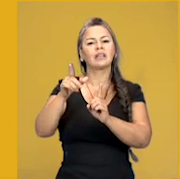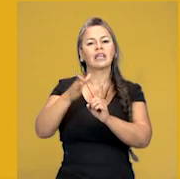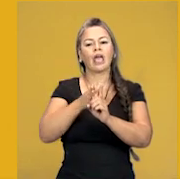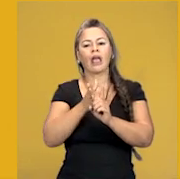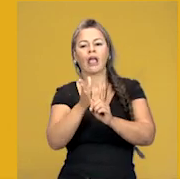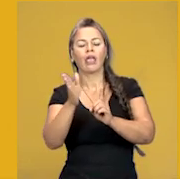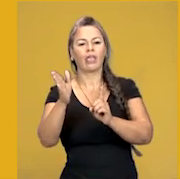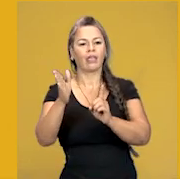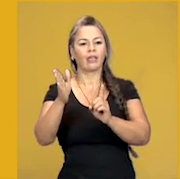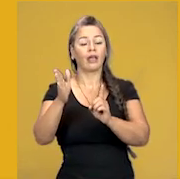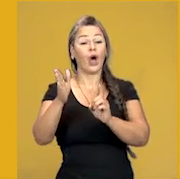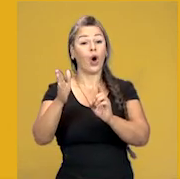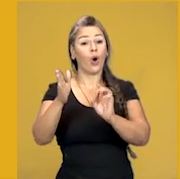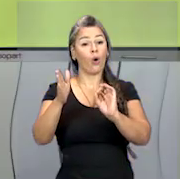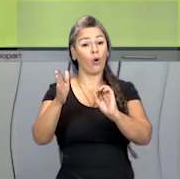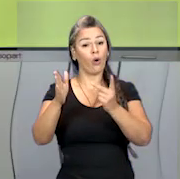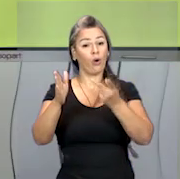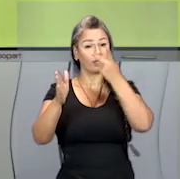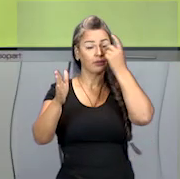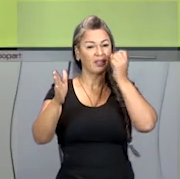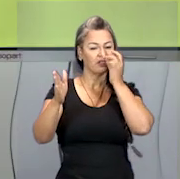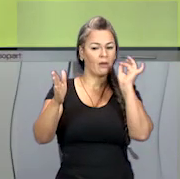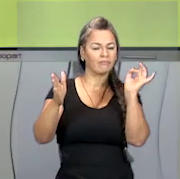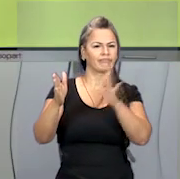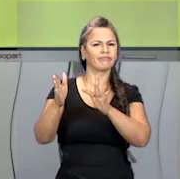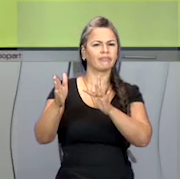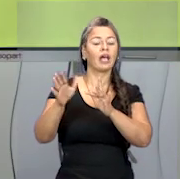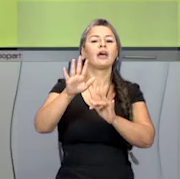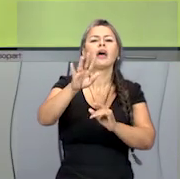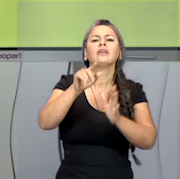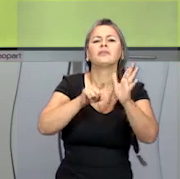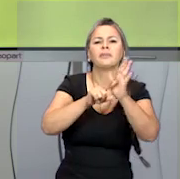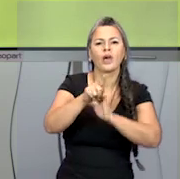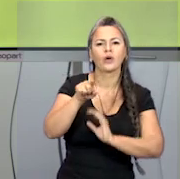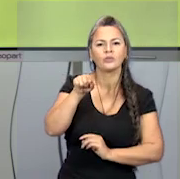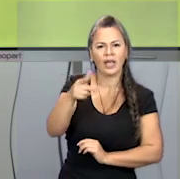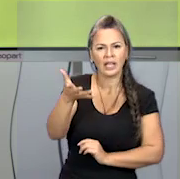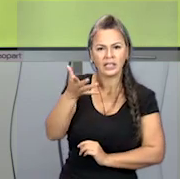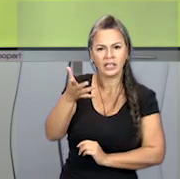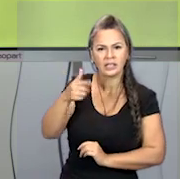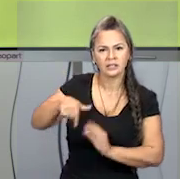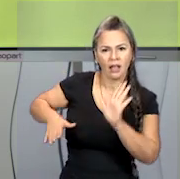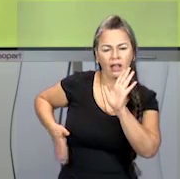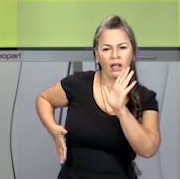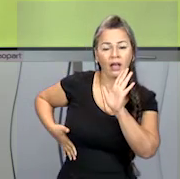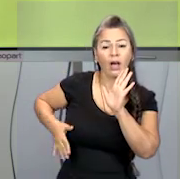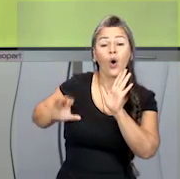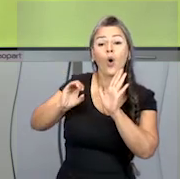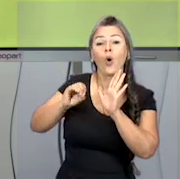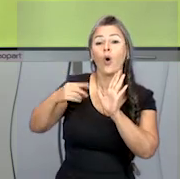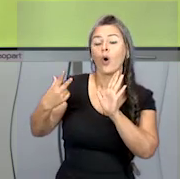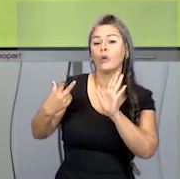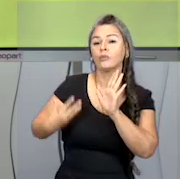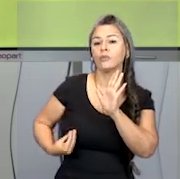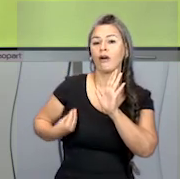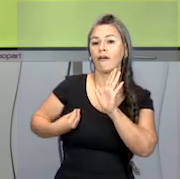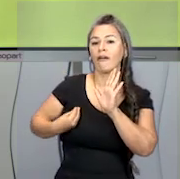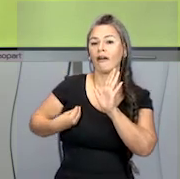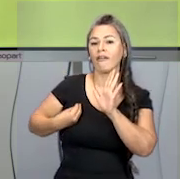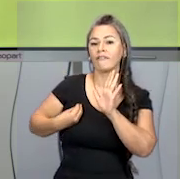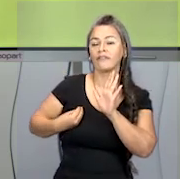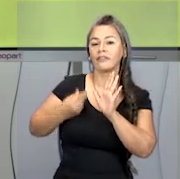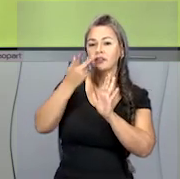colocou de modo espontâneo à margem da sociedade ou a situações estruturais que o deixaram à margem